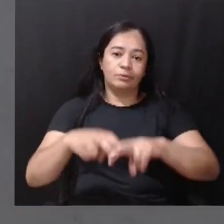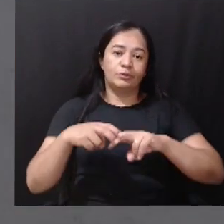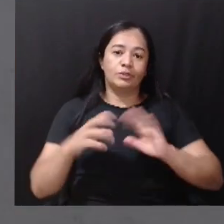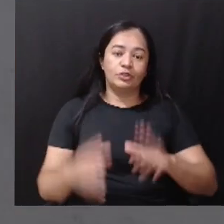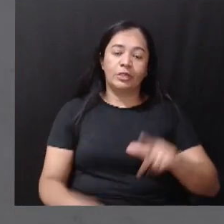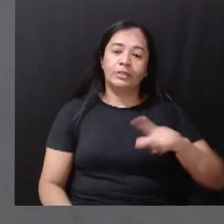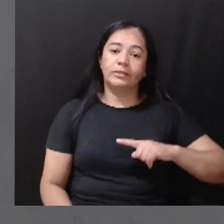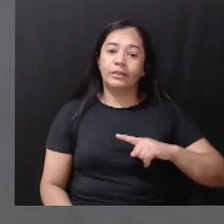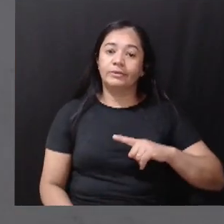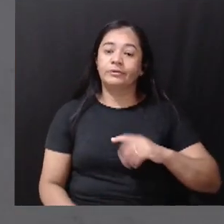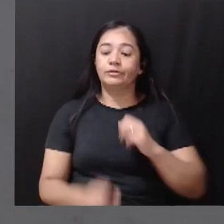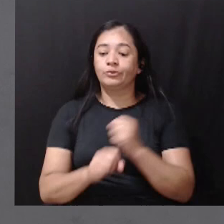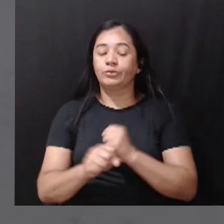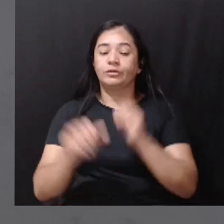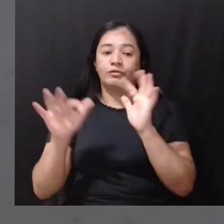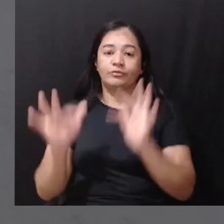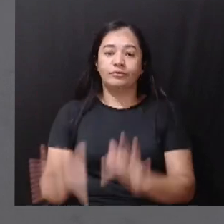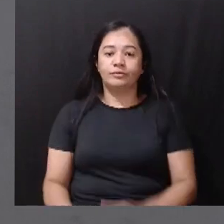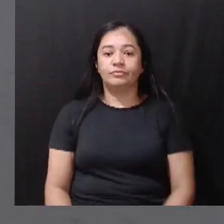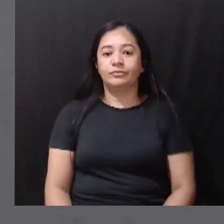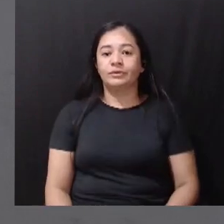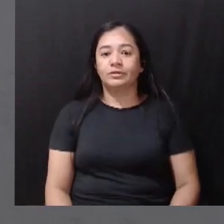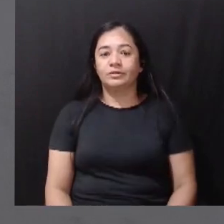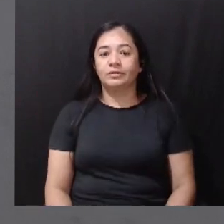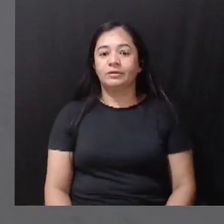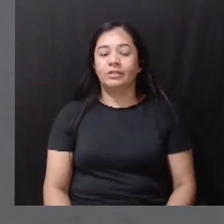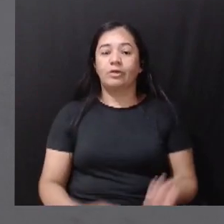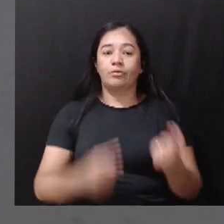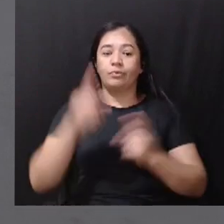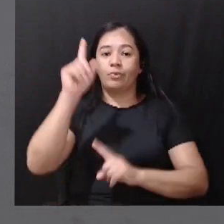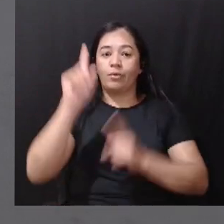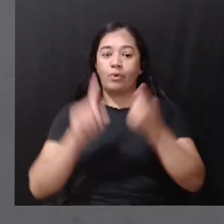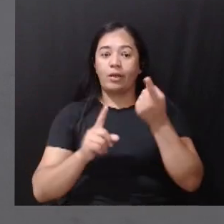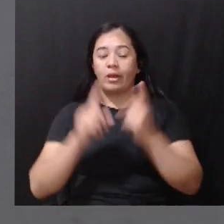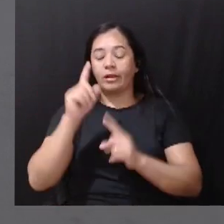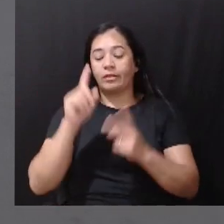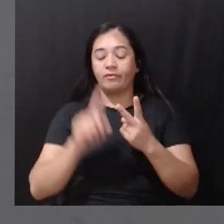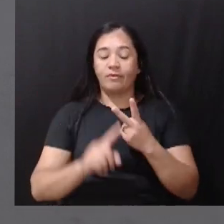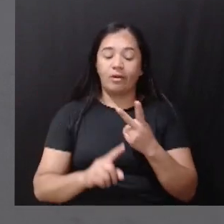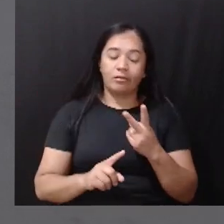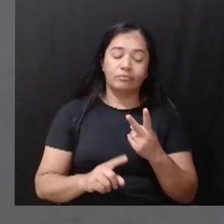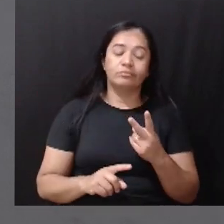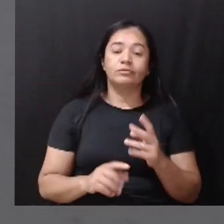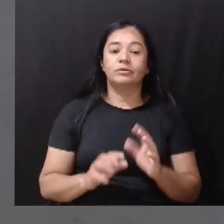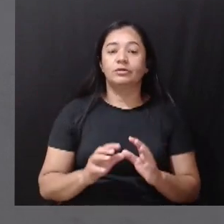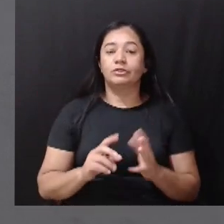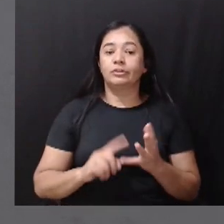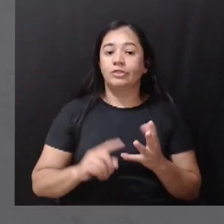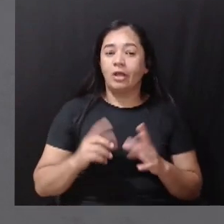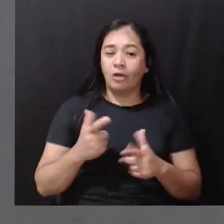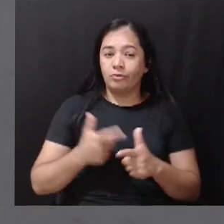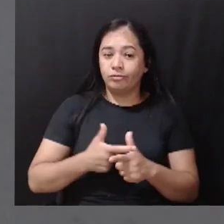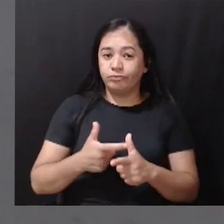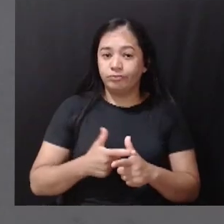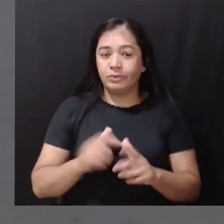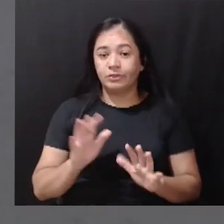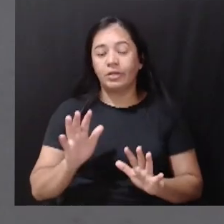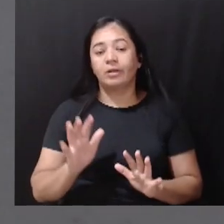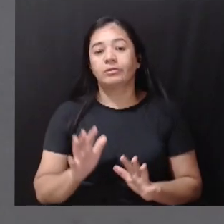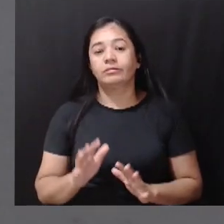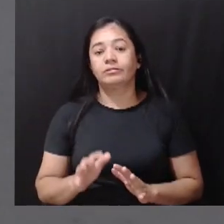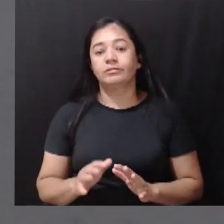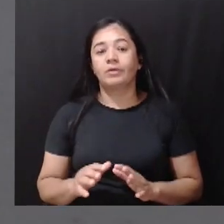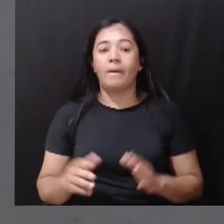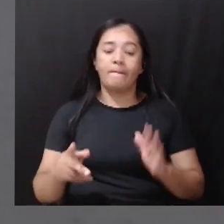final do ano, a gente tem o carnaval ali em fevereiro, março, então já são contas que vêm ali para o lazer